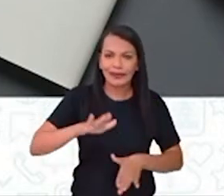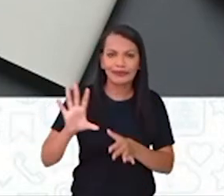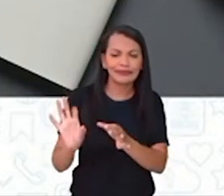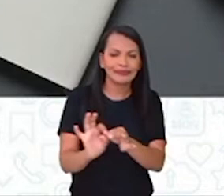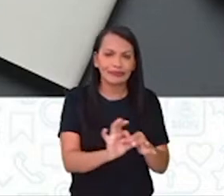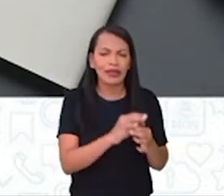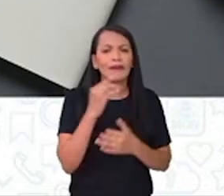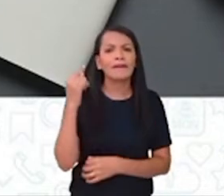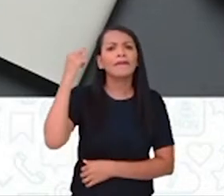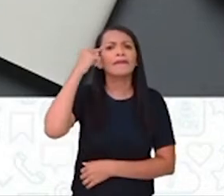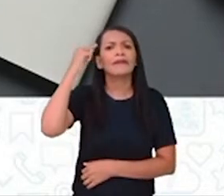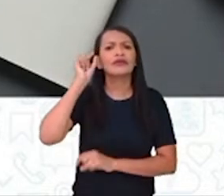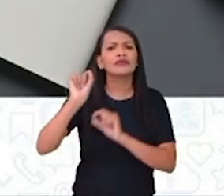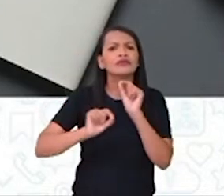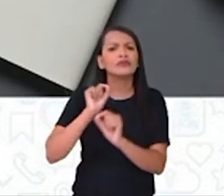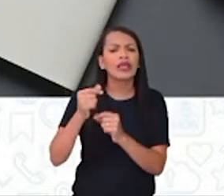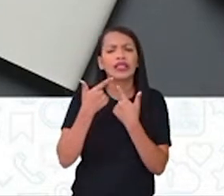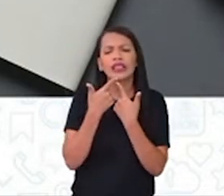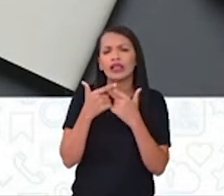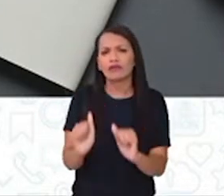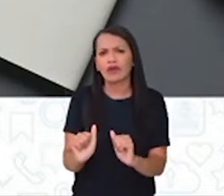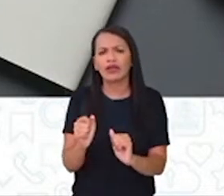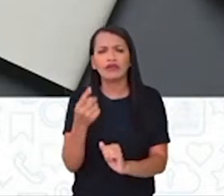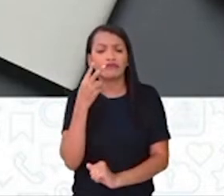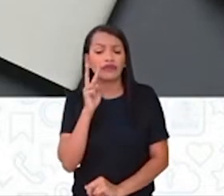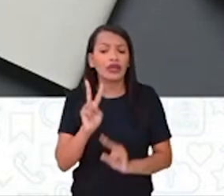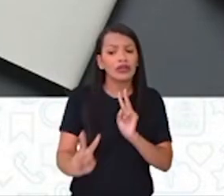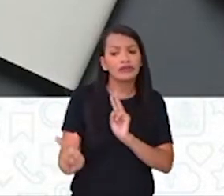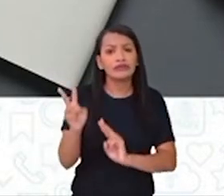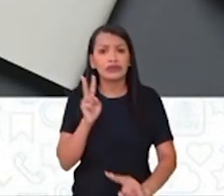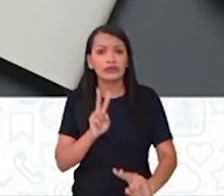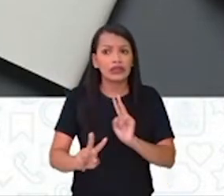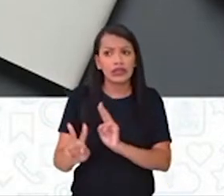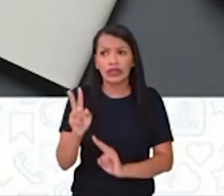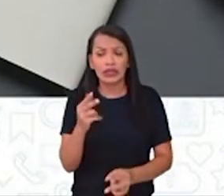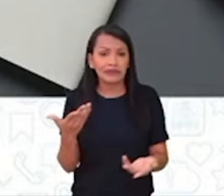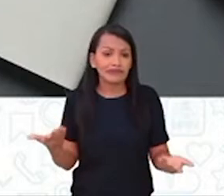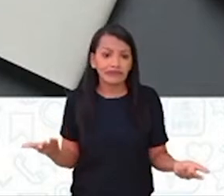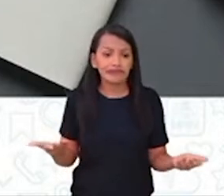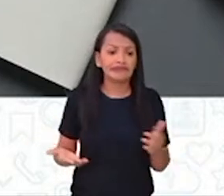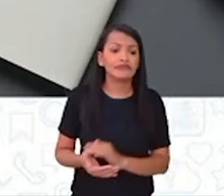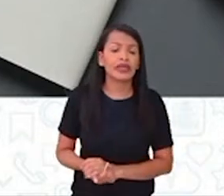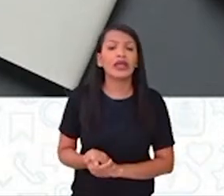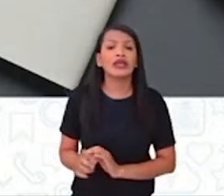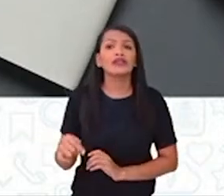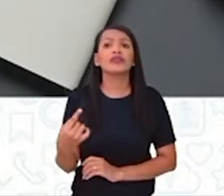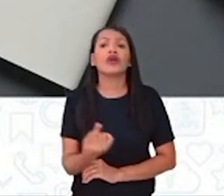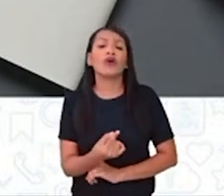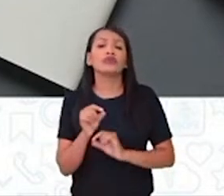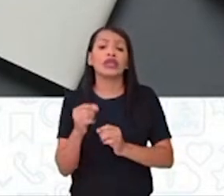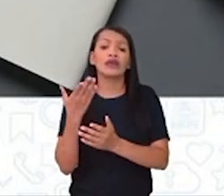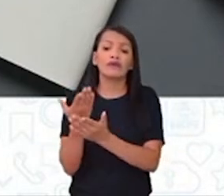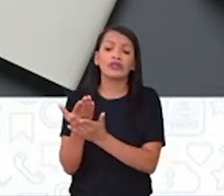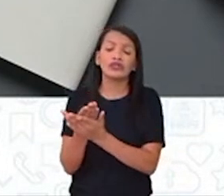em algumas ferramentas da linguagem que a gente vai vendo aqui, que a gente vai ver aqui, eu não vou spoiler, a gente está falando do estudo